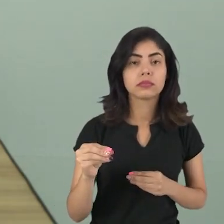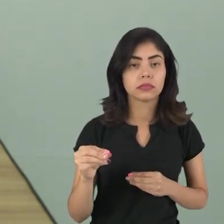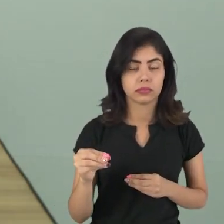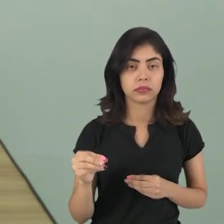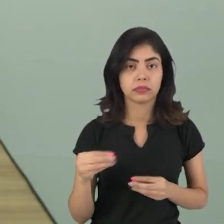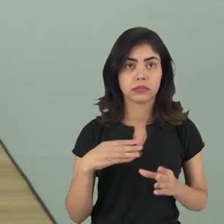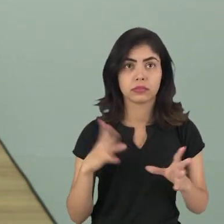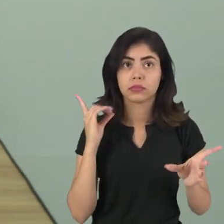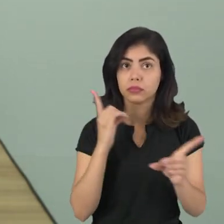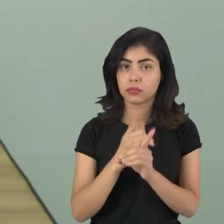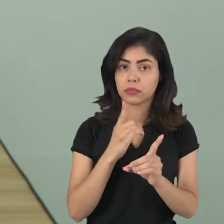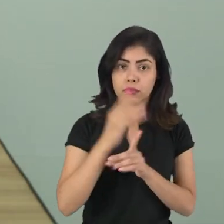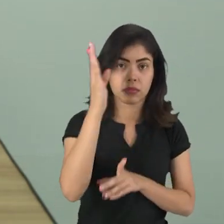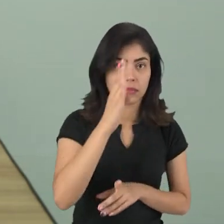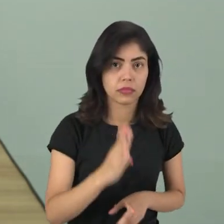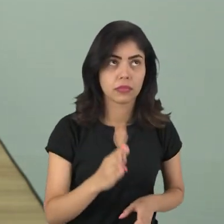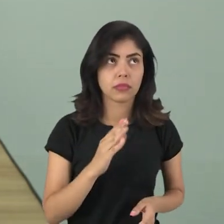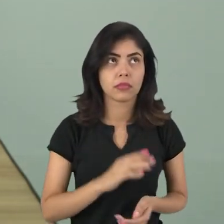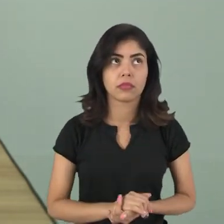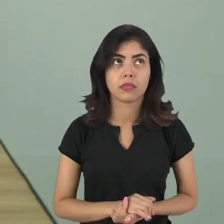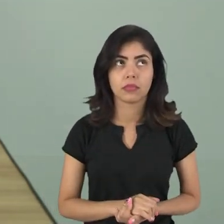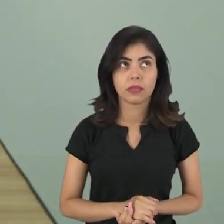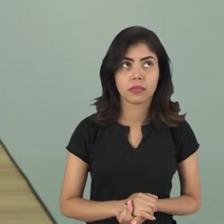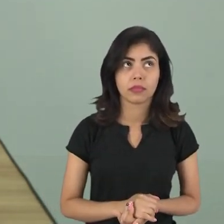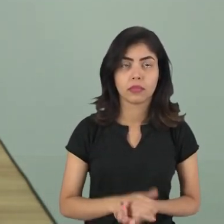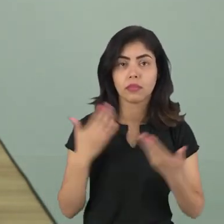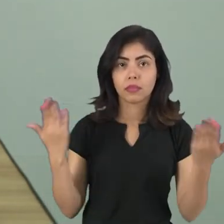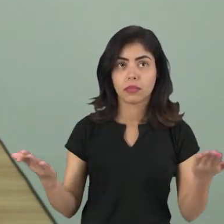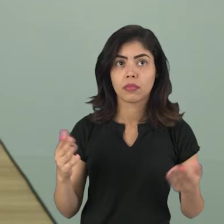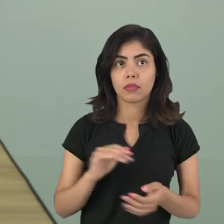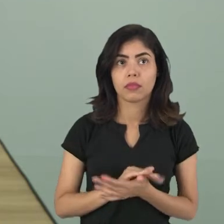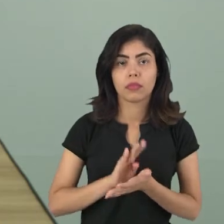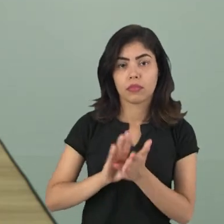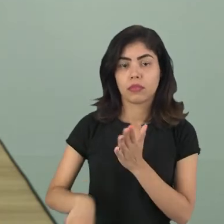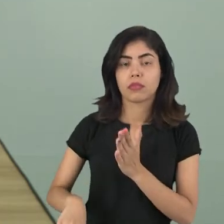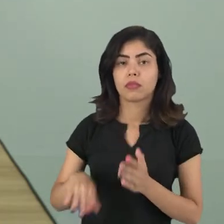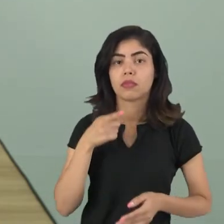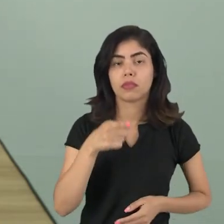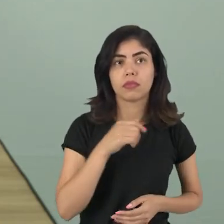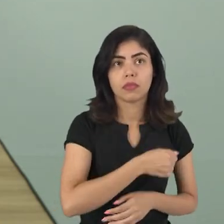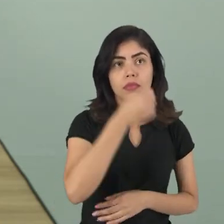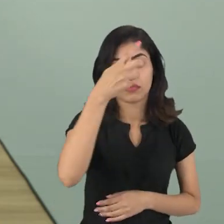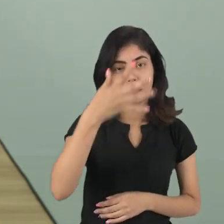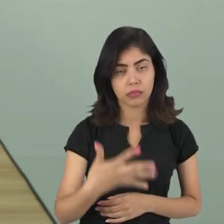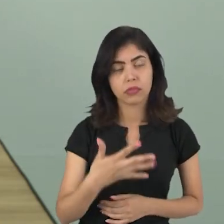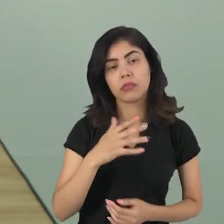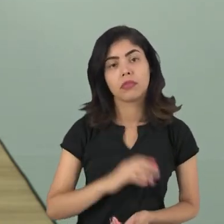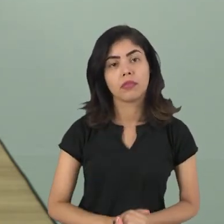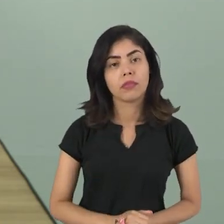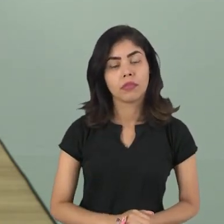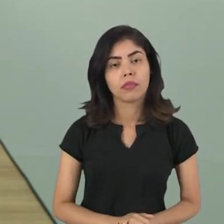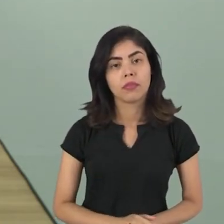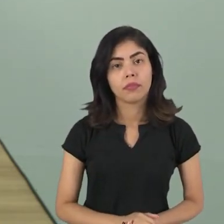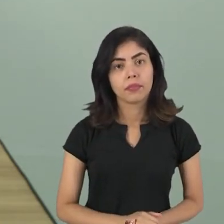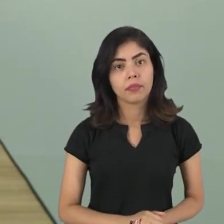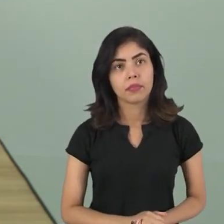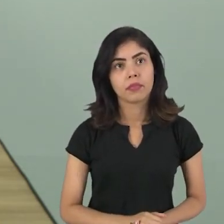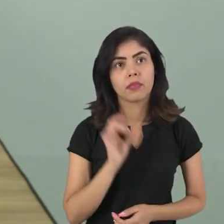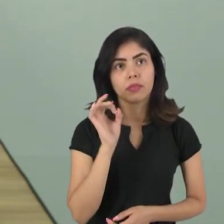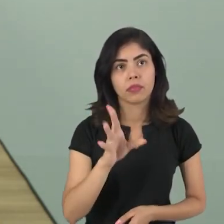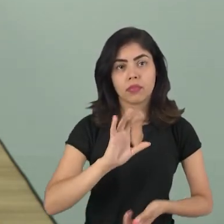na letra A, a Constituição da Mata Atlântica, como ela foi constituída, a gente viu que não fala sobre